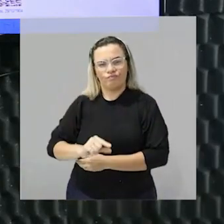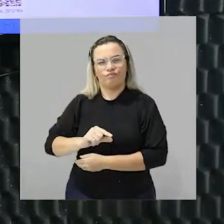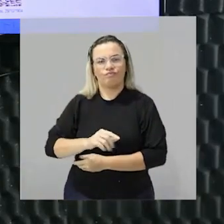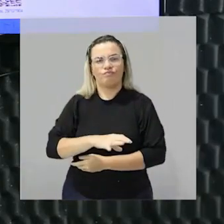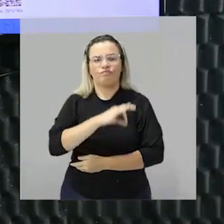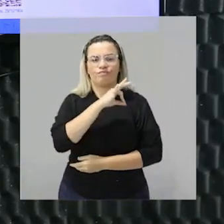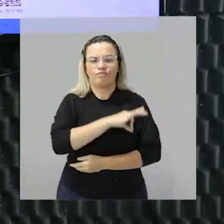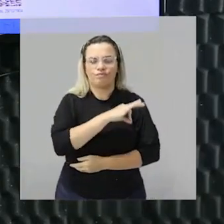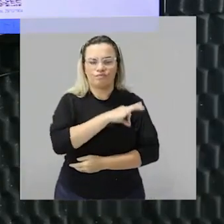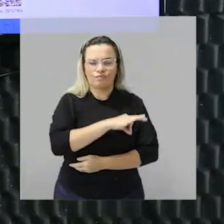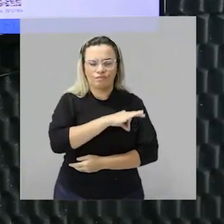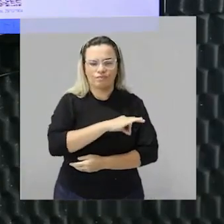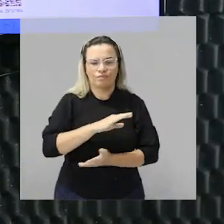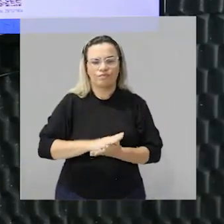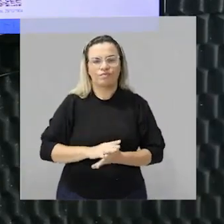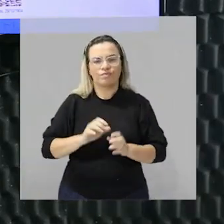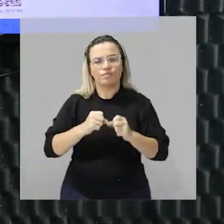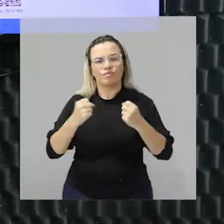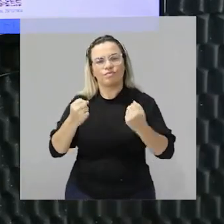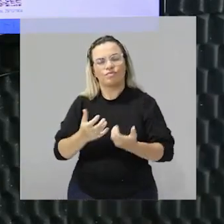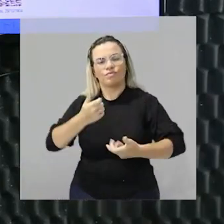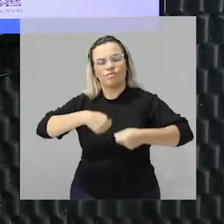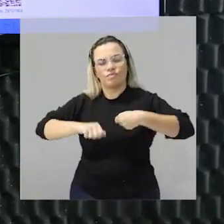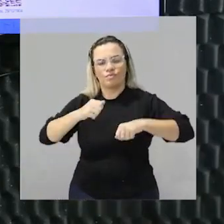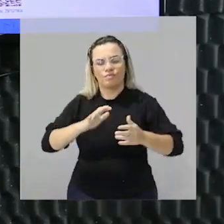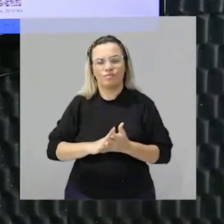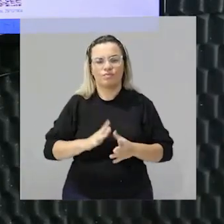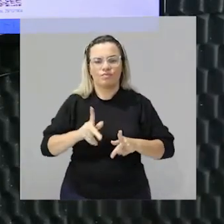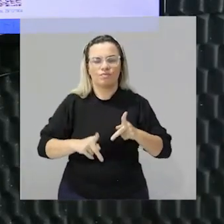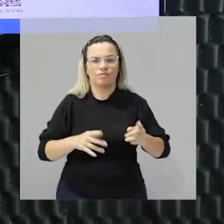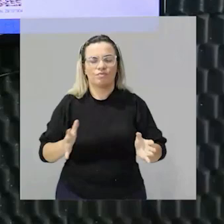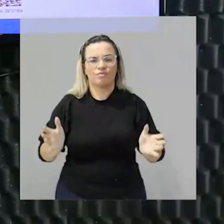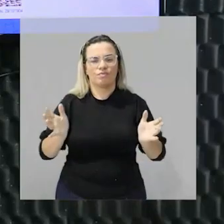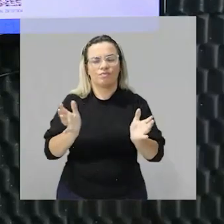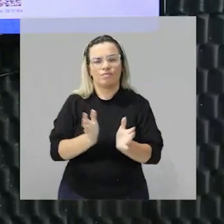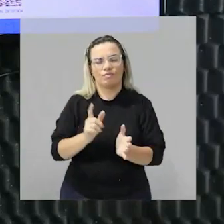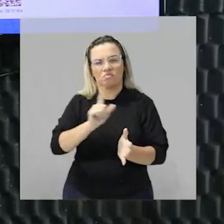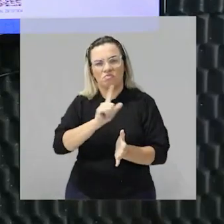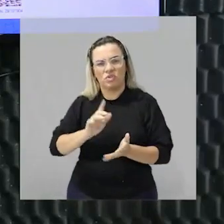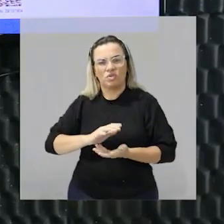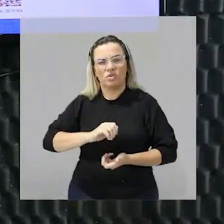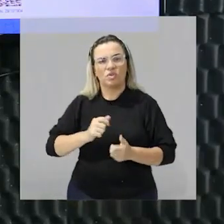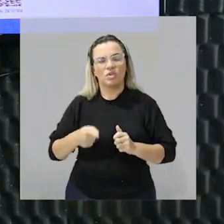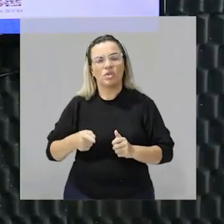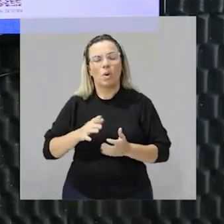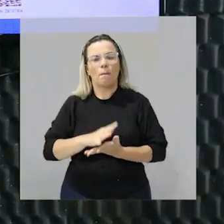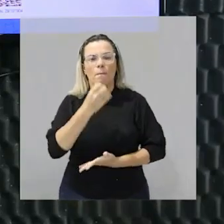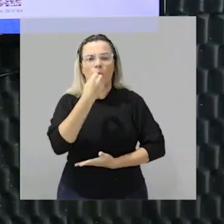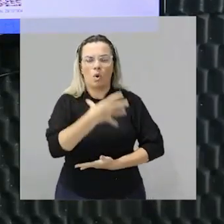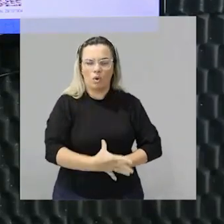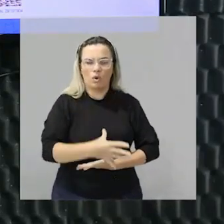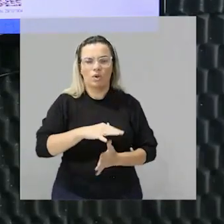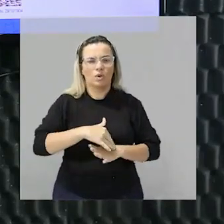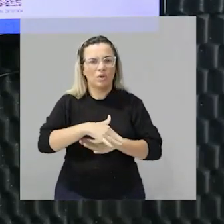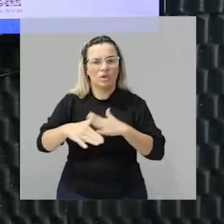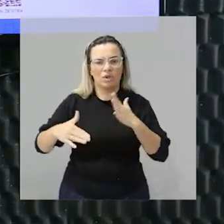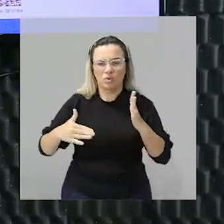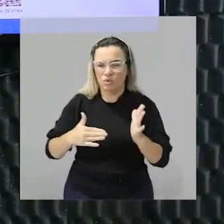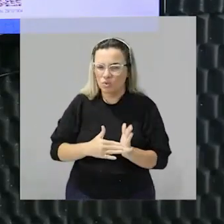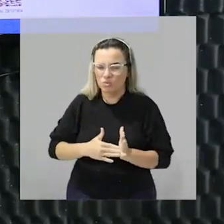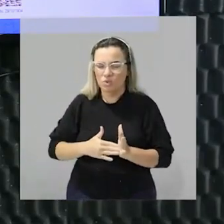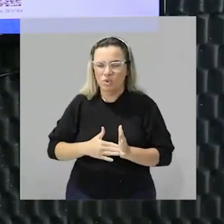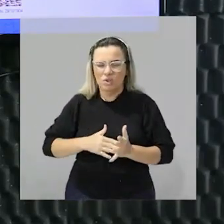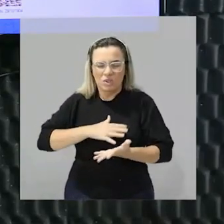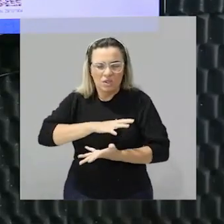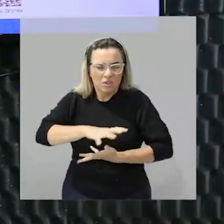as condições socioeconômicas dessa população também não são adequadas. Então isso tudo vai gerar